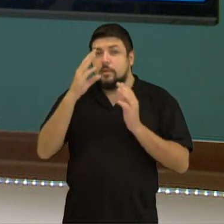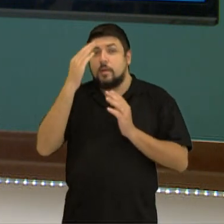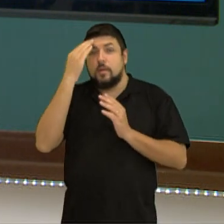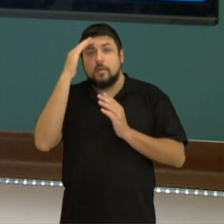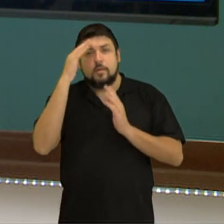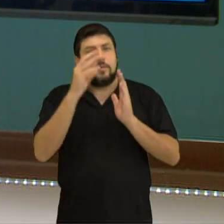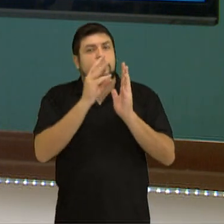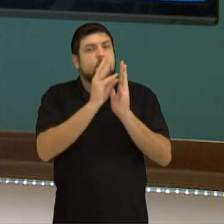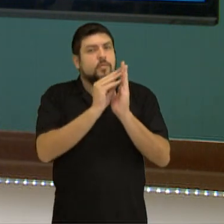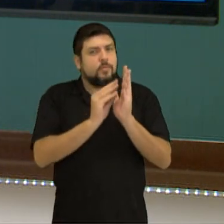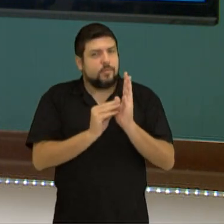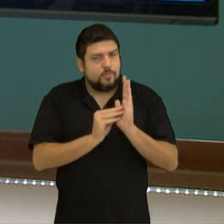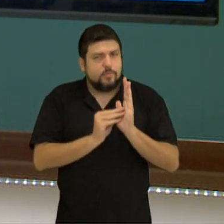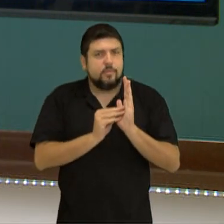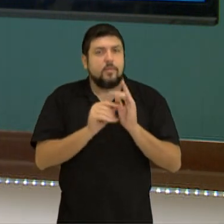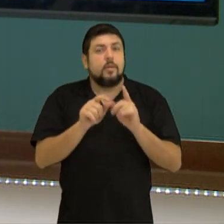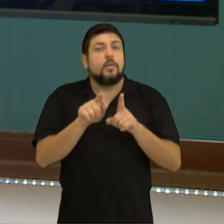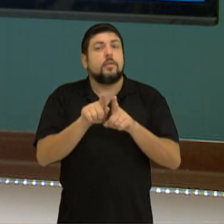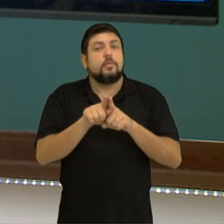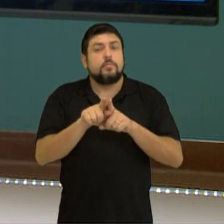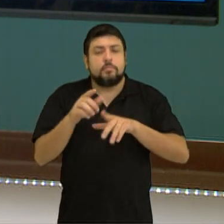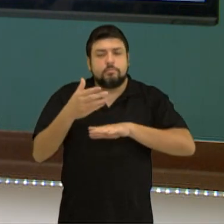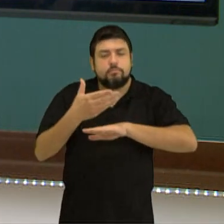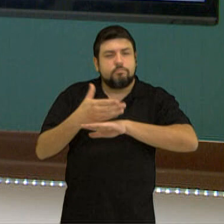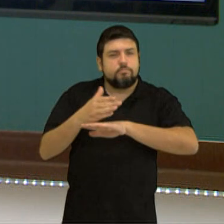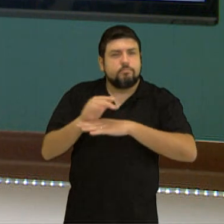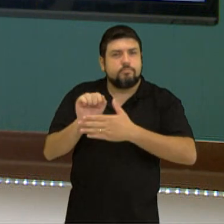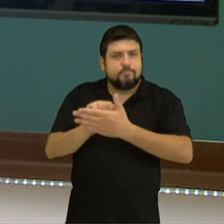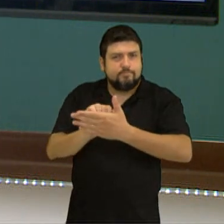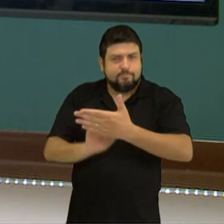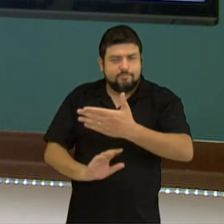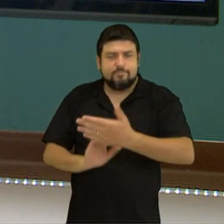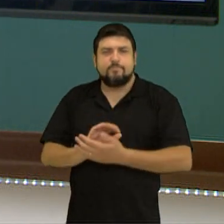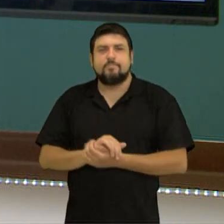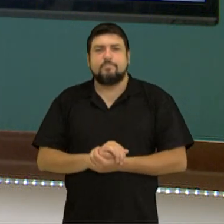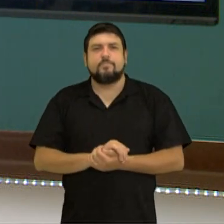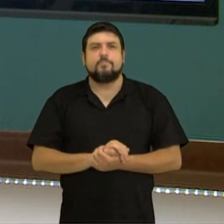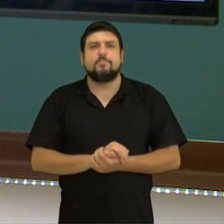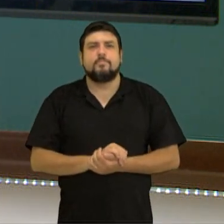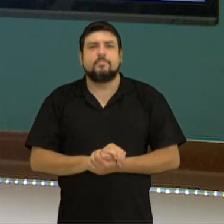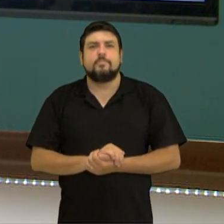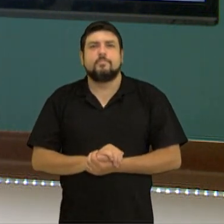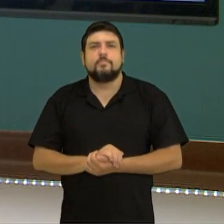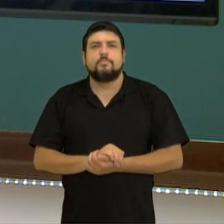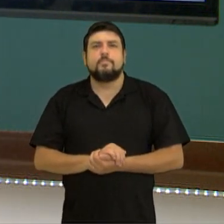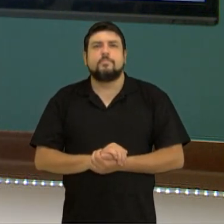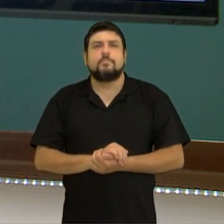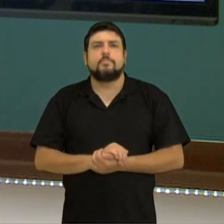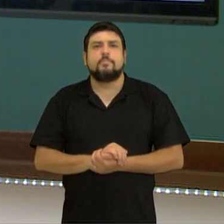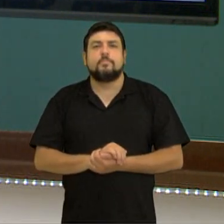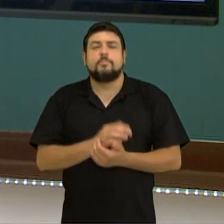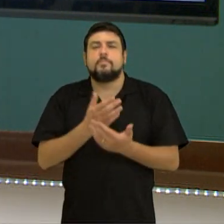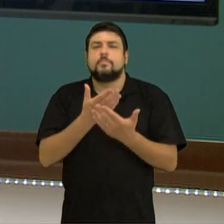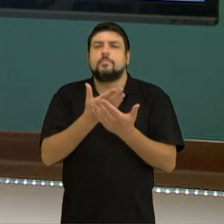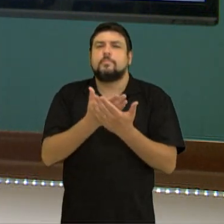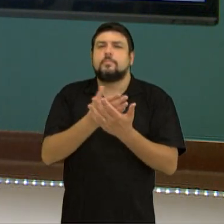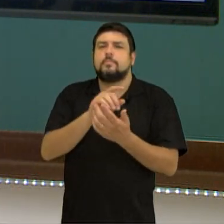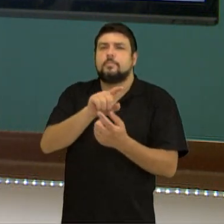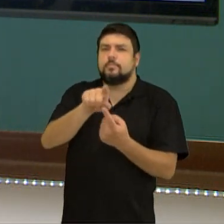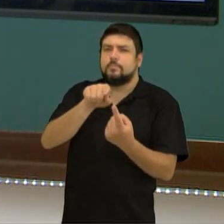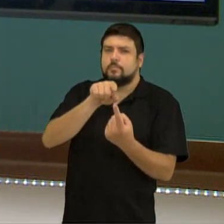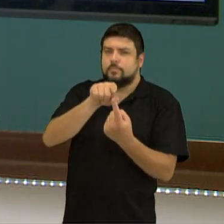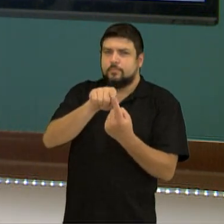conteúdo e realizar as atividades que eu vou propor aqui também, tá bom? O nosso objetivo da nossa aula é o seguinte,